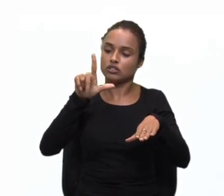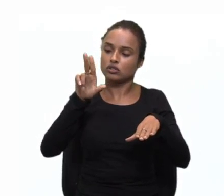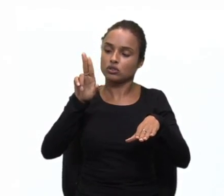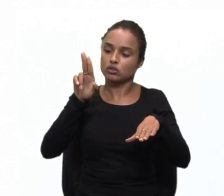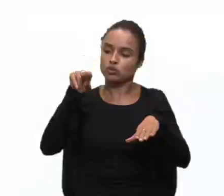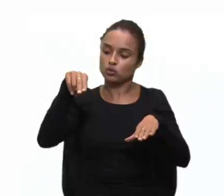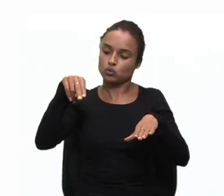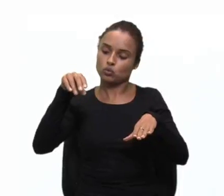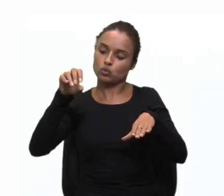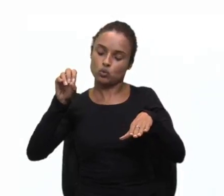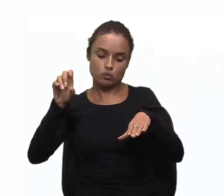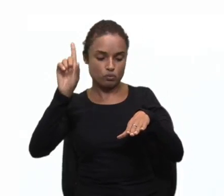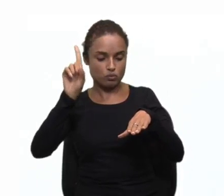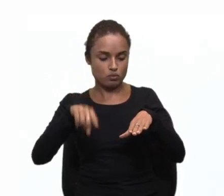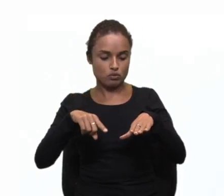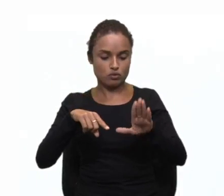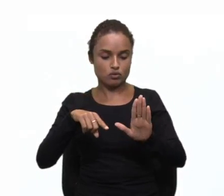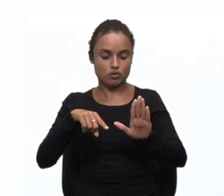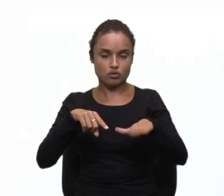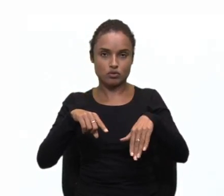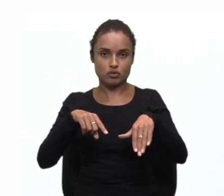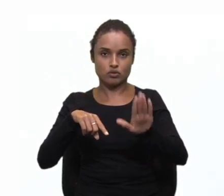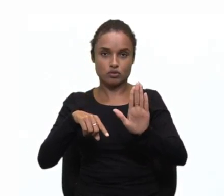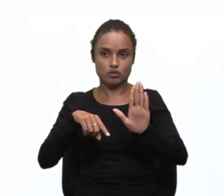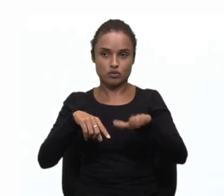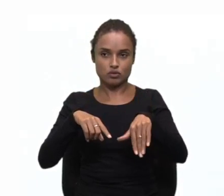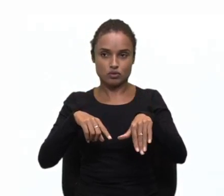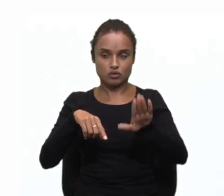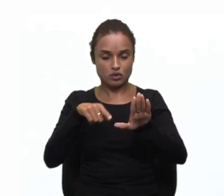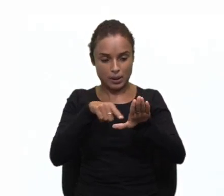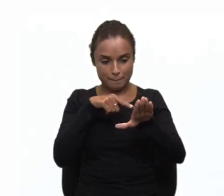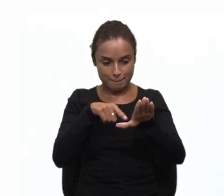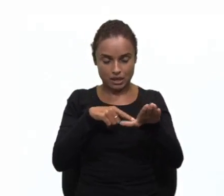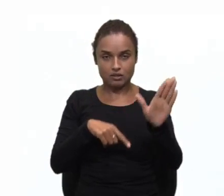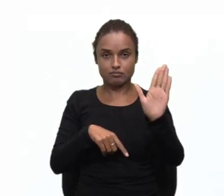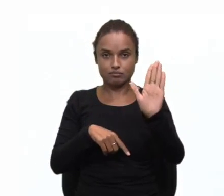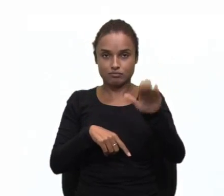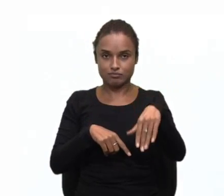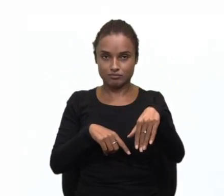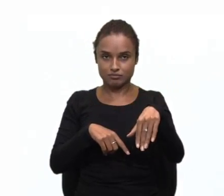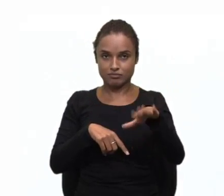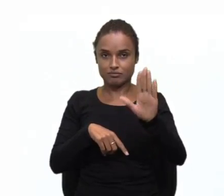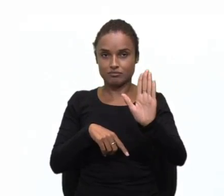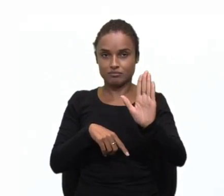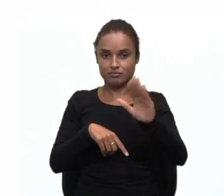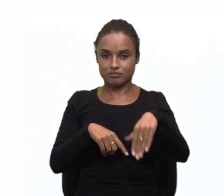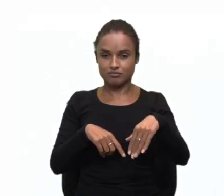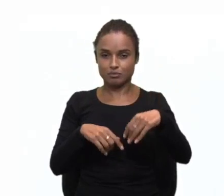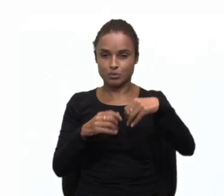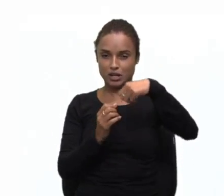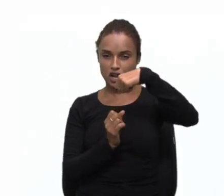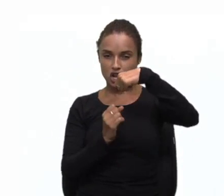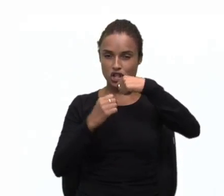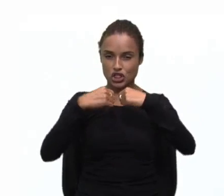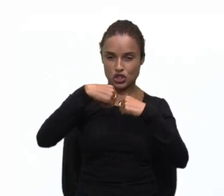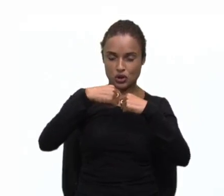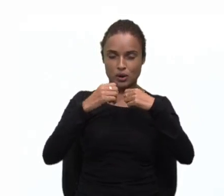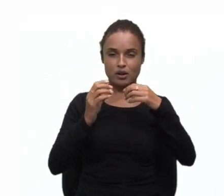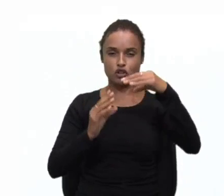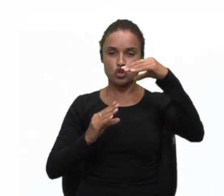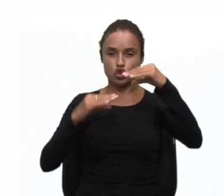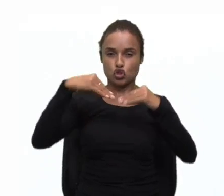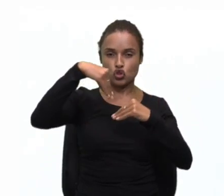é uma dobradiça, beleza? Bom, você está vendo várias estruturas